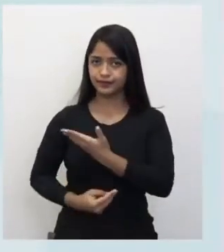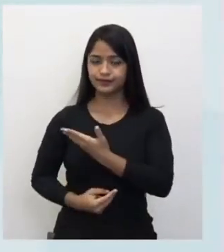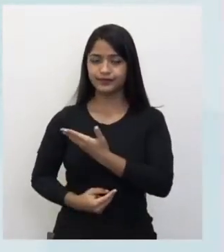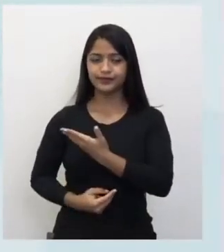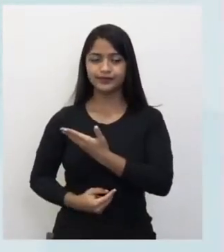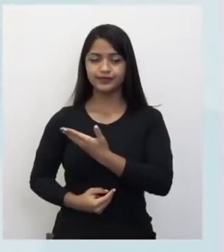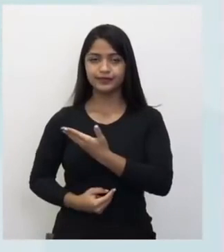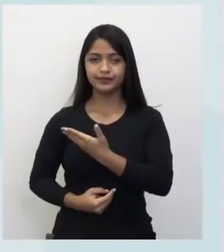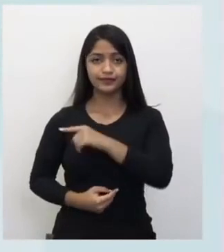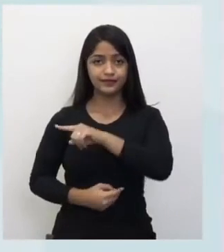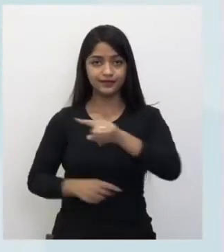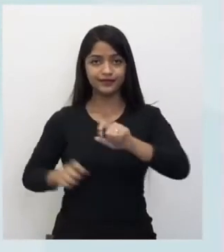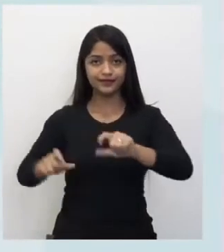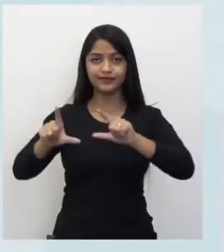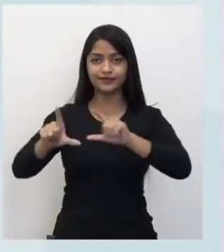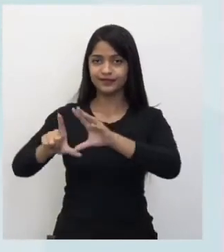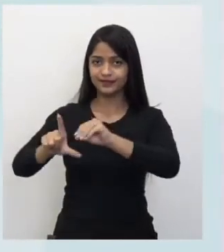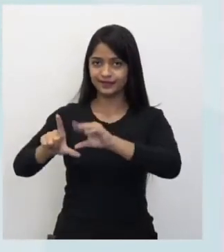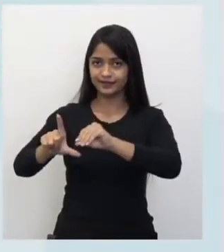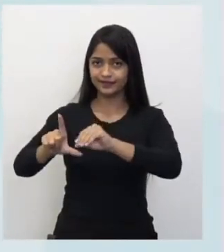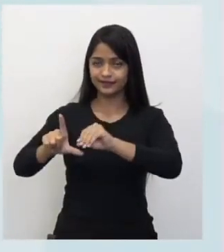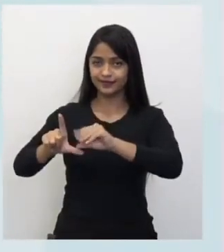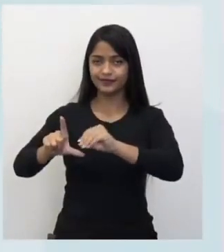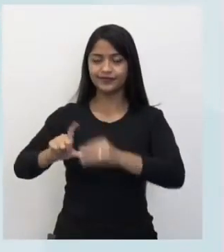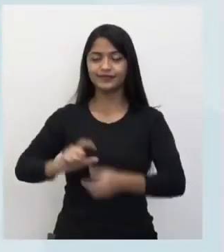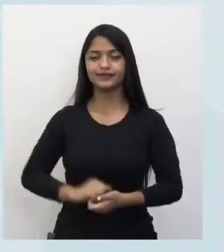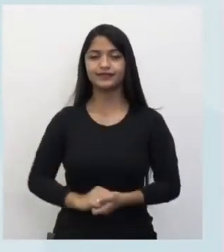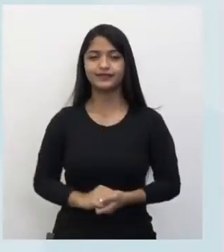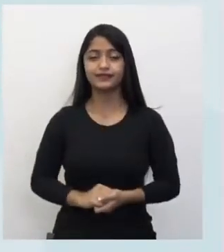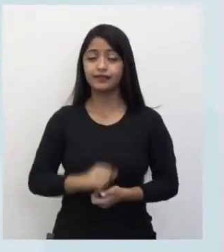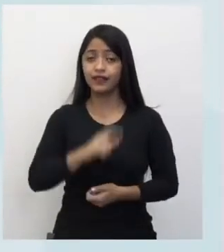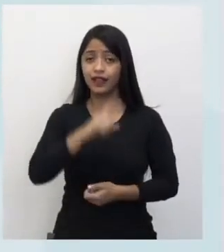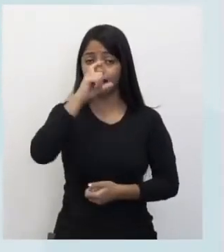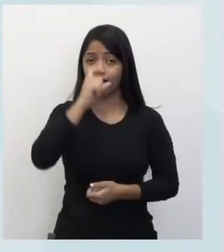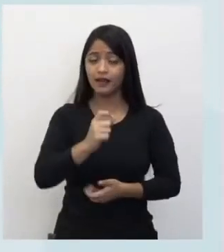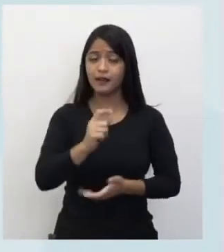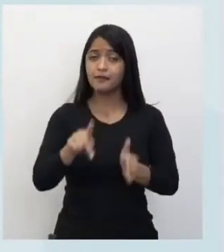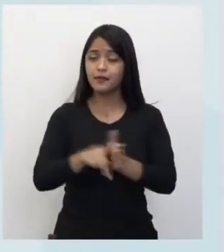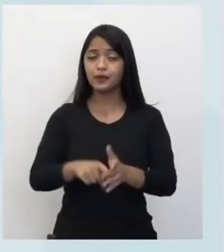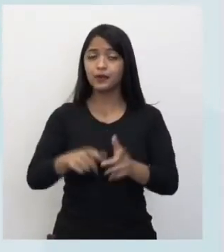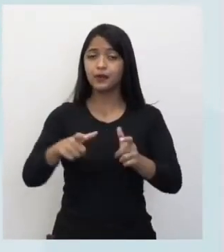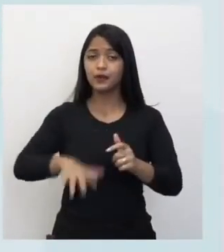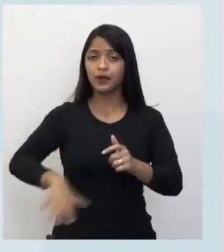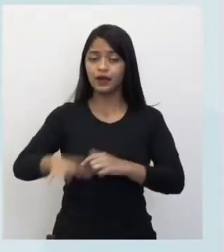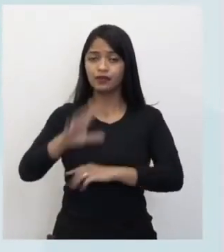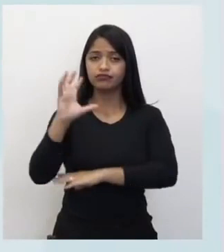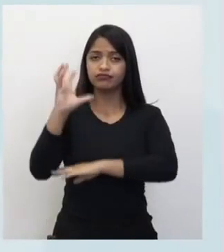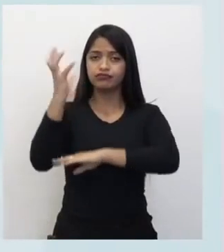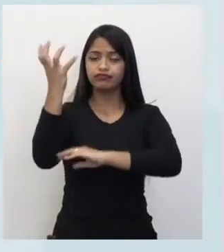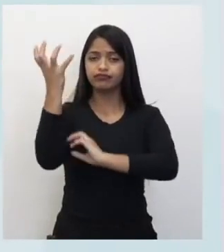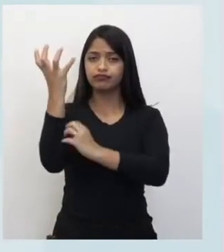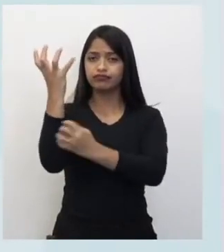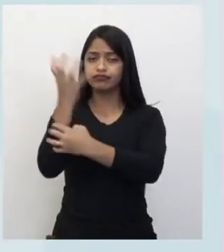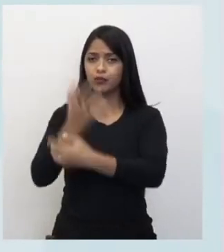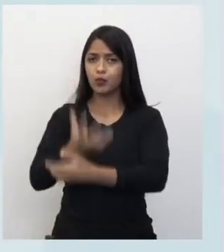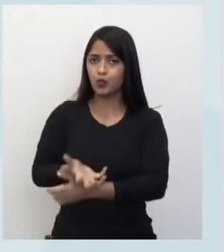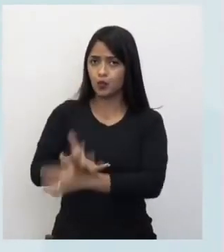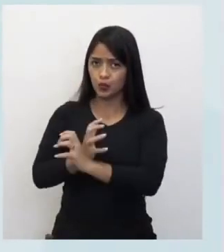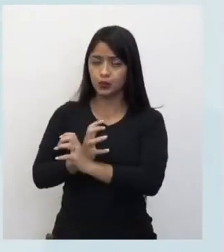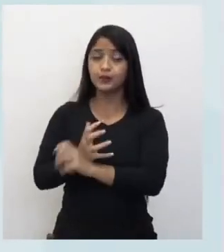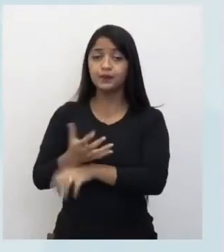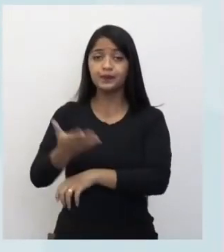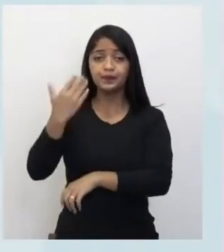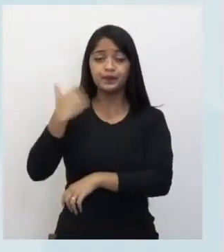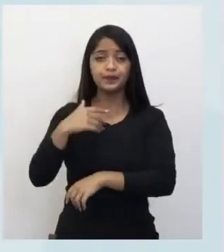Aê, printa a tela aí, por favor. Isso, então, print. Exclusivas da Caatinga, as ararinhas eram consideradas extintas na natureza e só eram recorrentes em